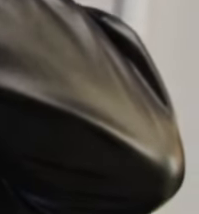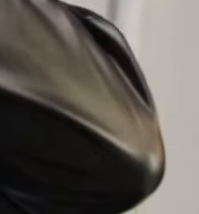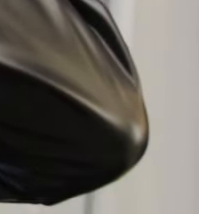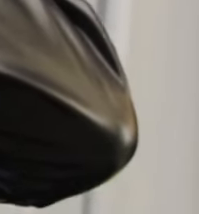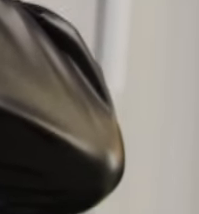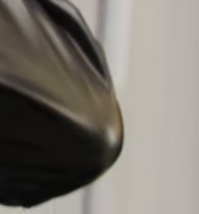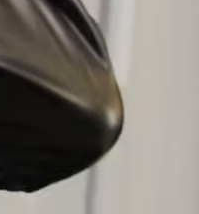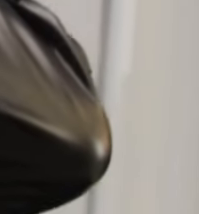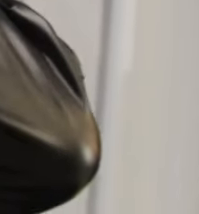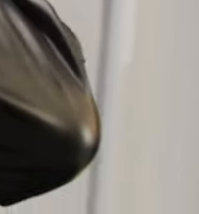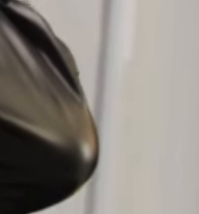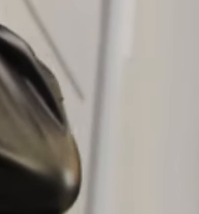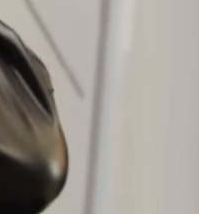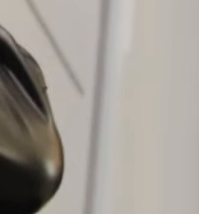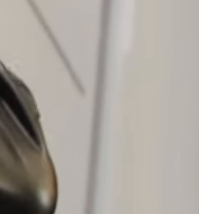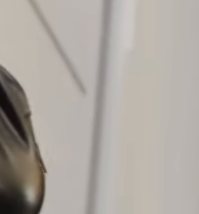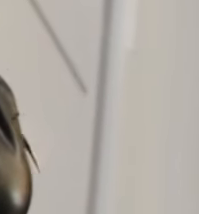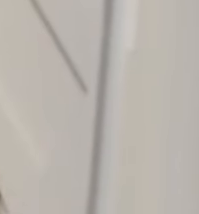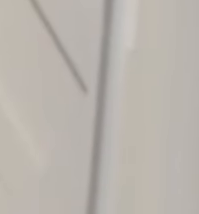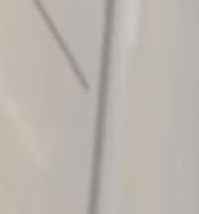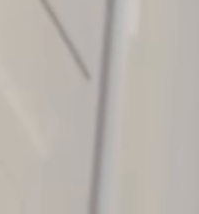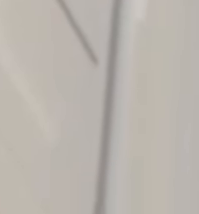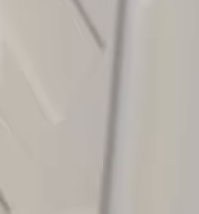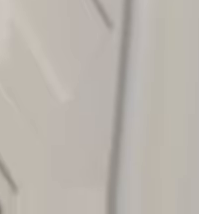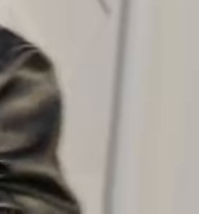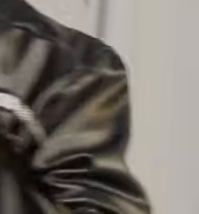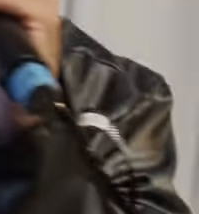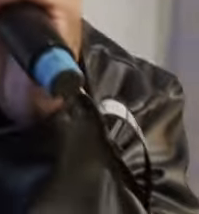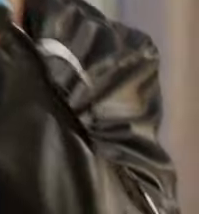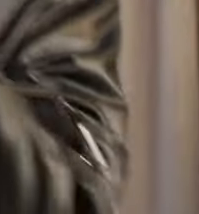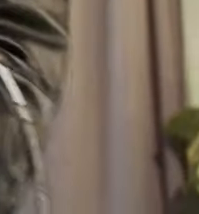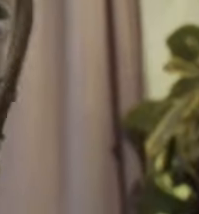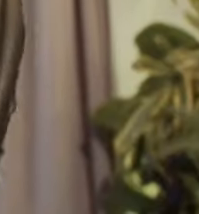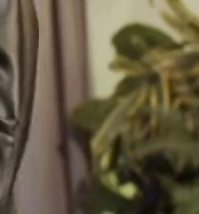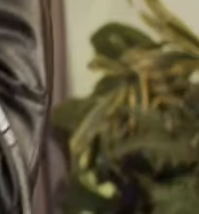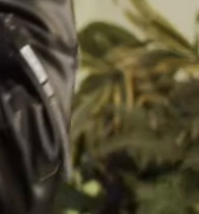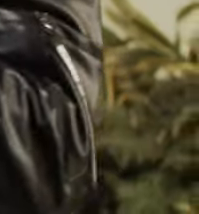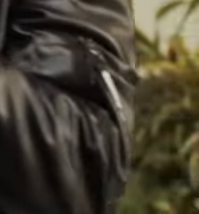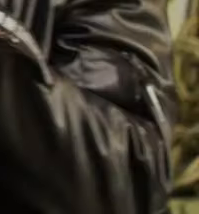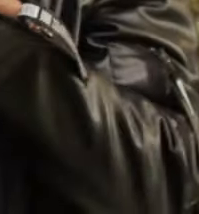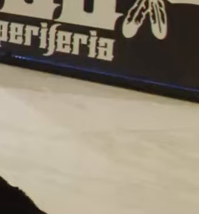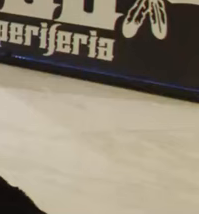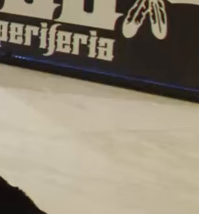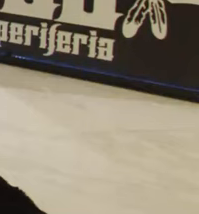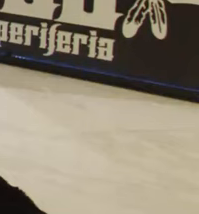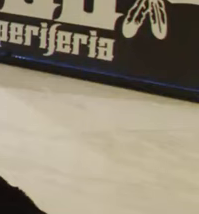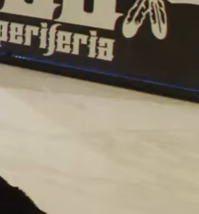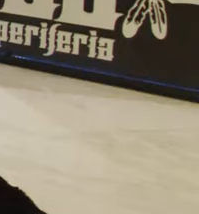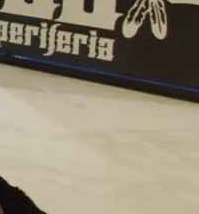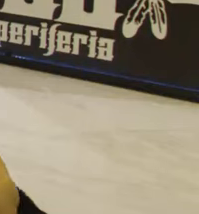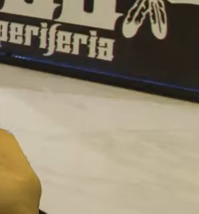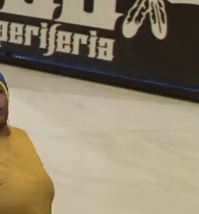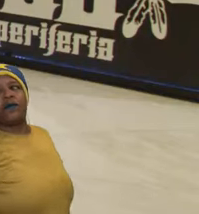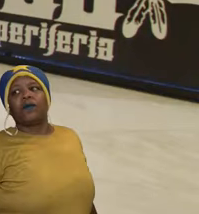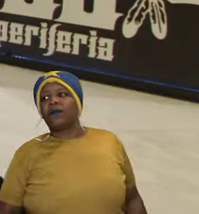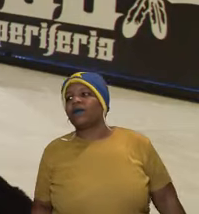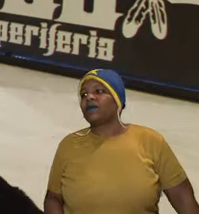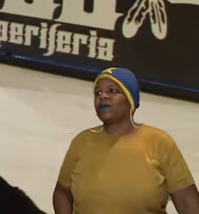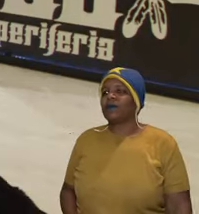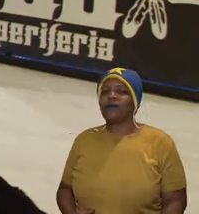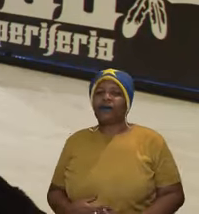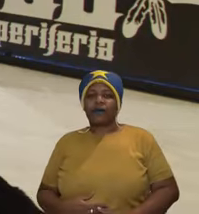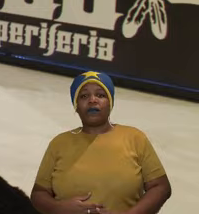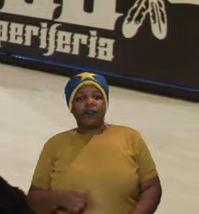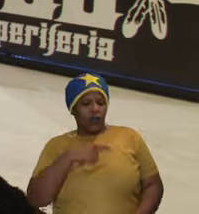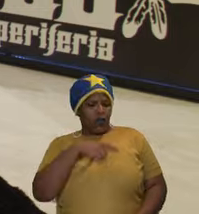mundo e mudou. Agora ela tem alma de pipa voada e coração de margarita